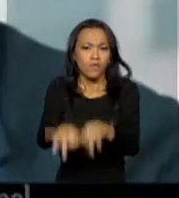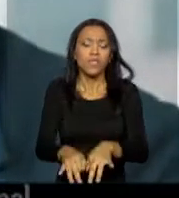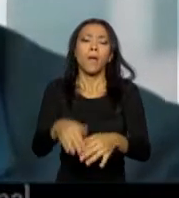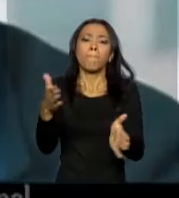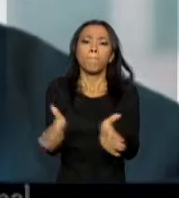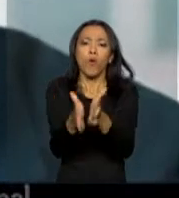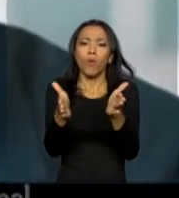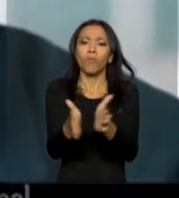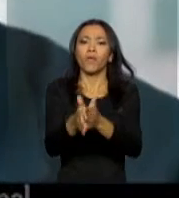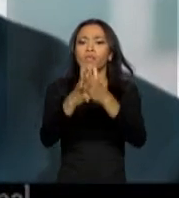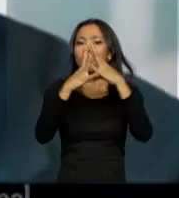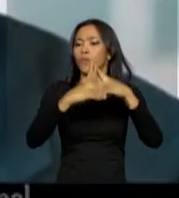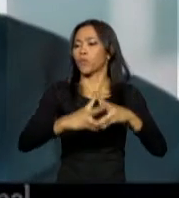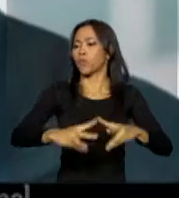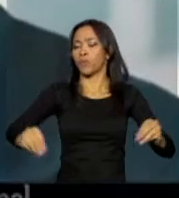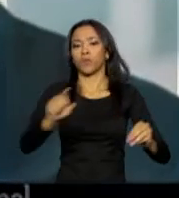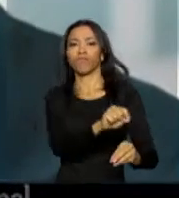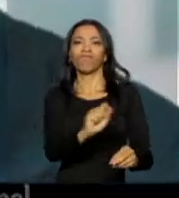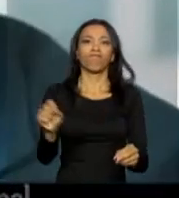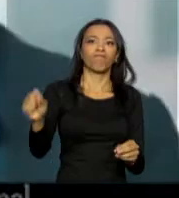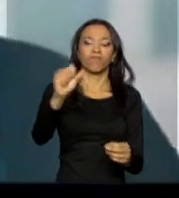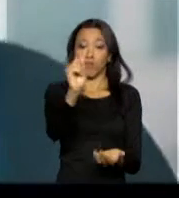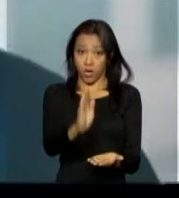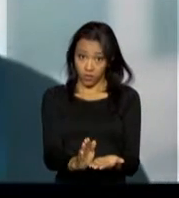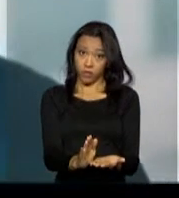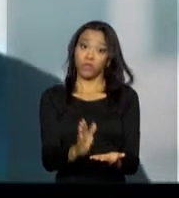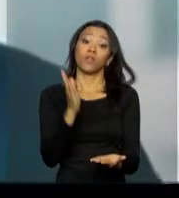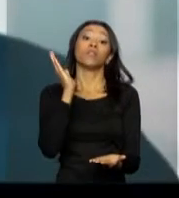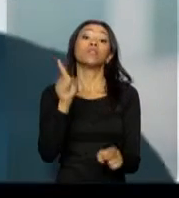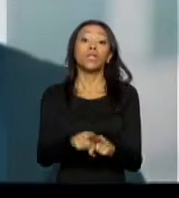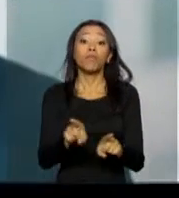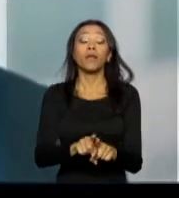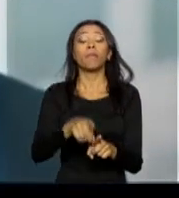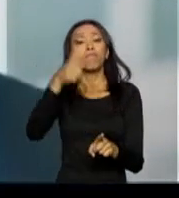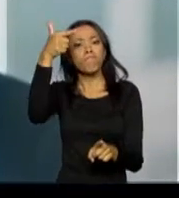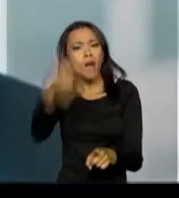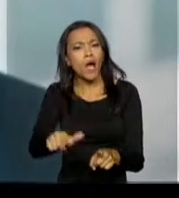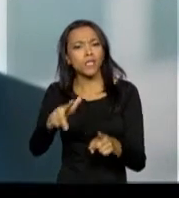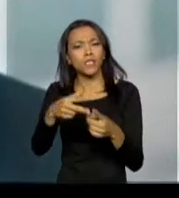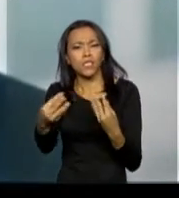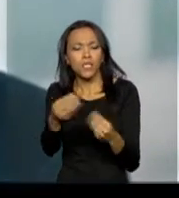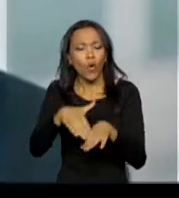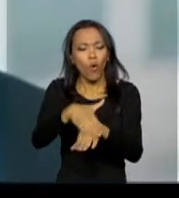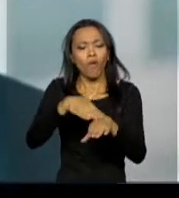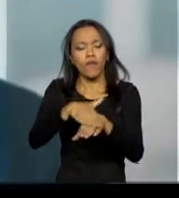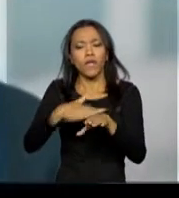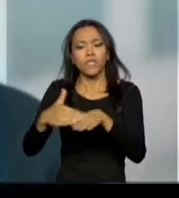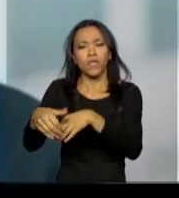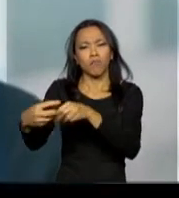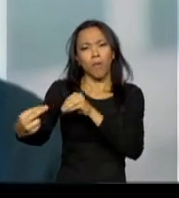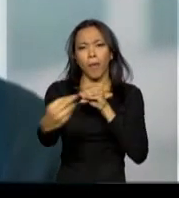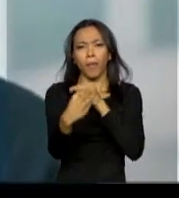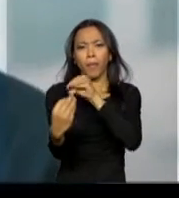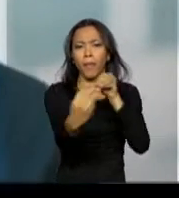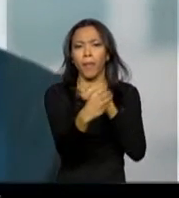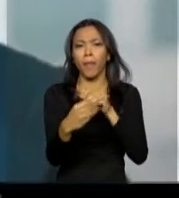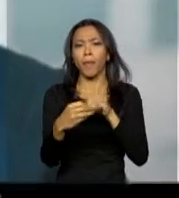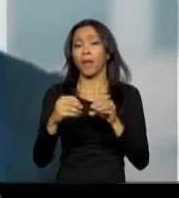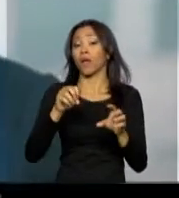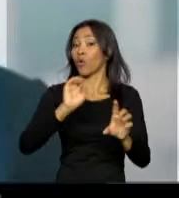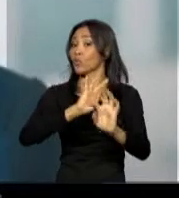pobreza absoluta em todo o território nacional. Ampliamos nosso diálogo com todos os setores da